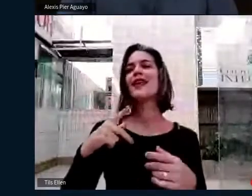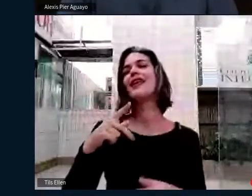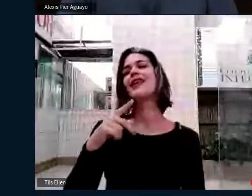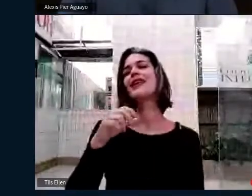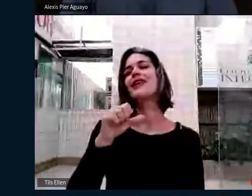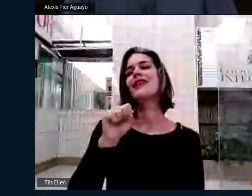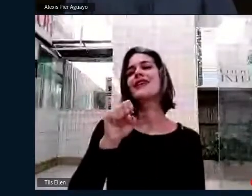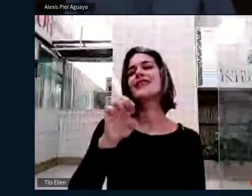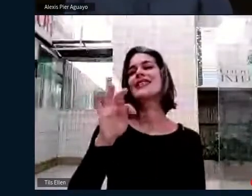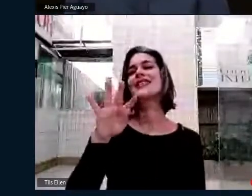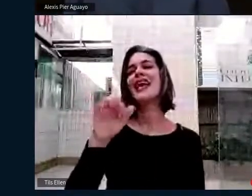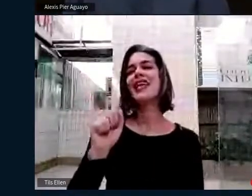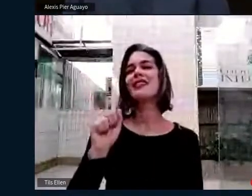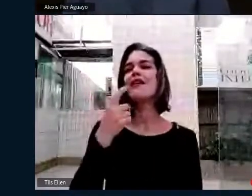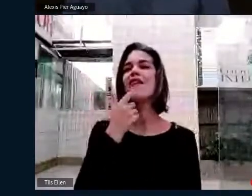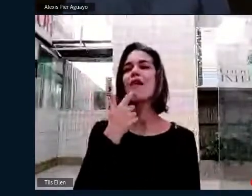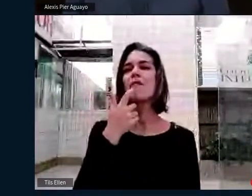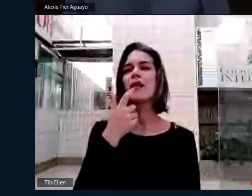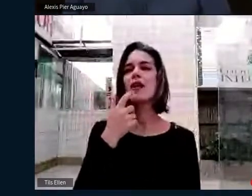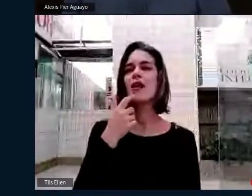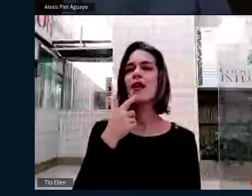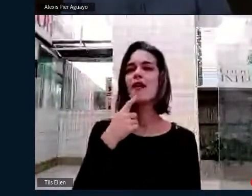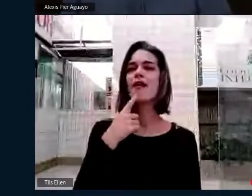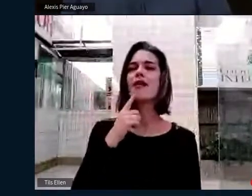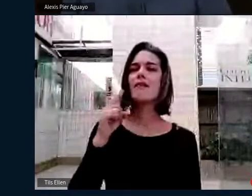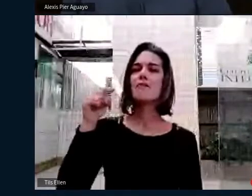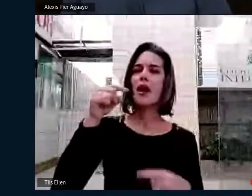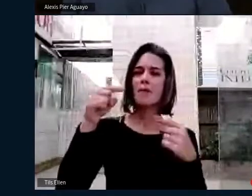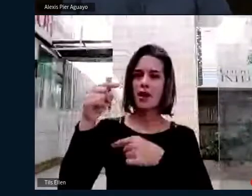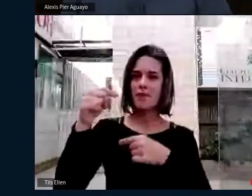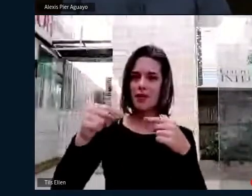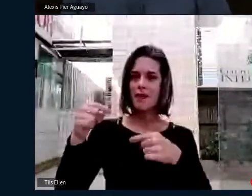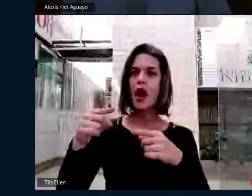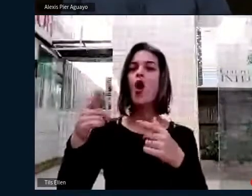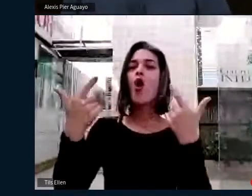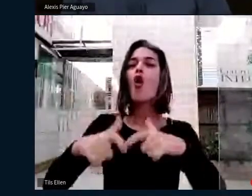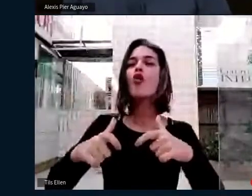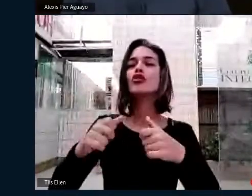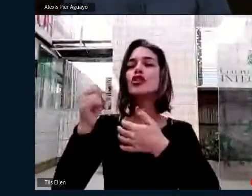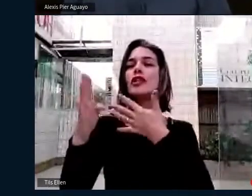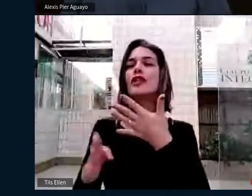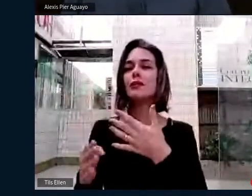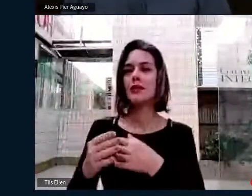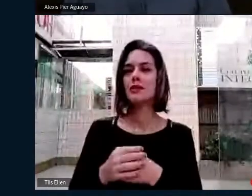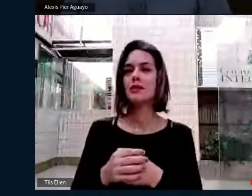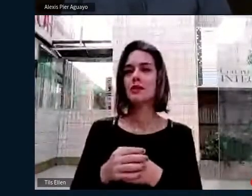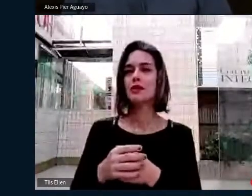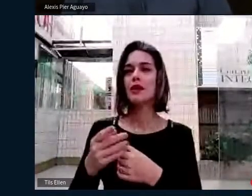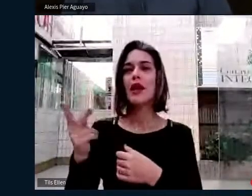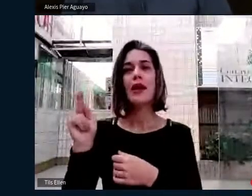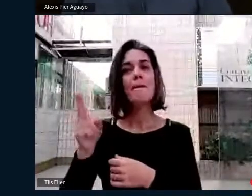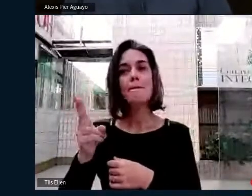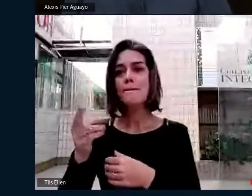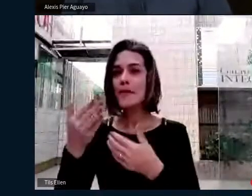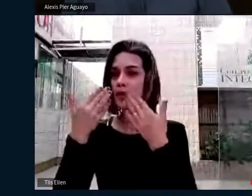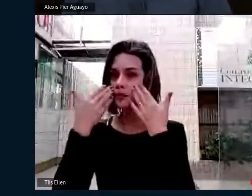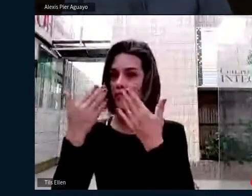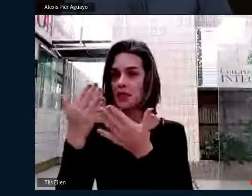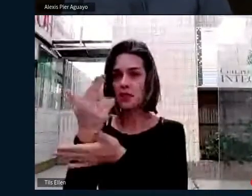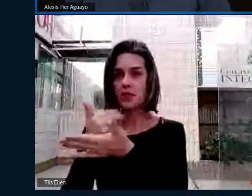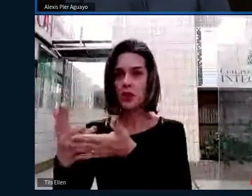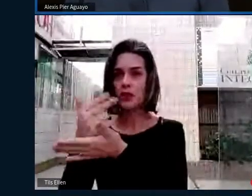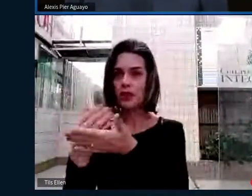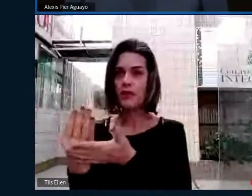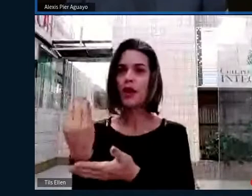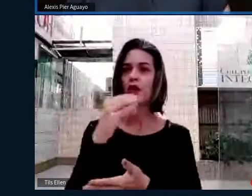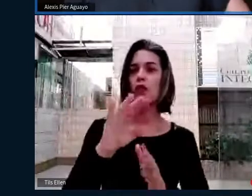a Libras? Né? Você descreve textualmente, mas eu acho que você pode trazer essa imagem que você colocou para o seu texto. Né, dizer